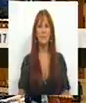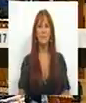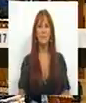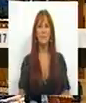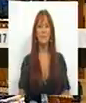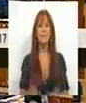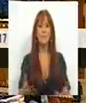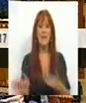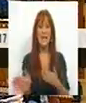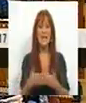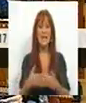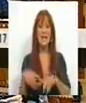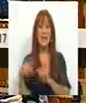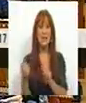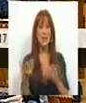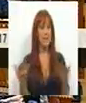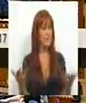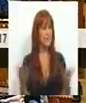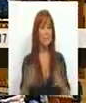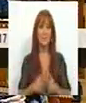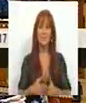O encerramento deste debate.